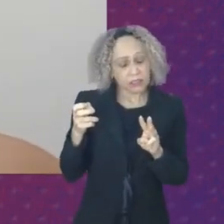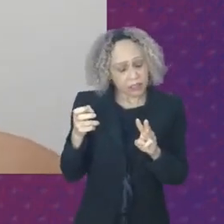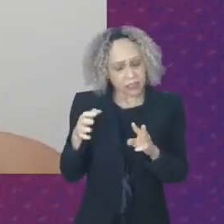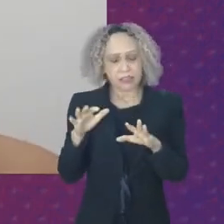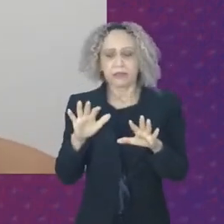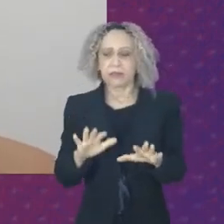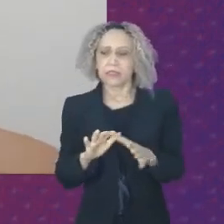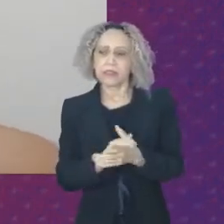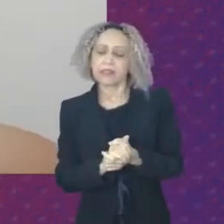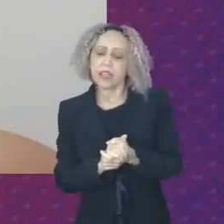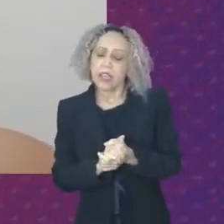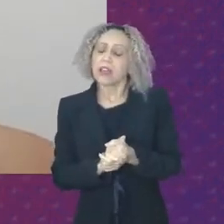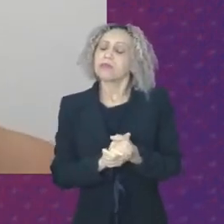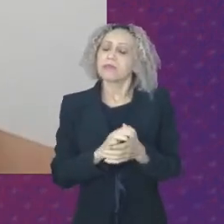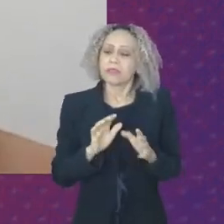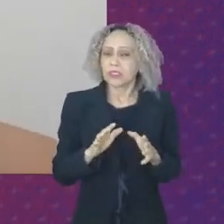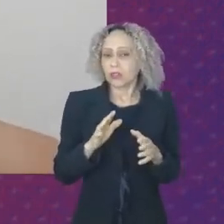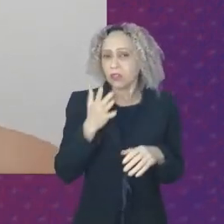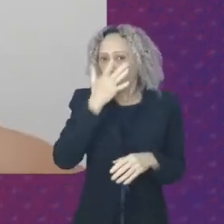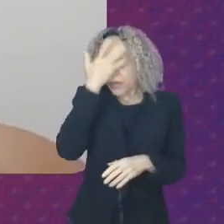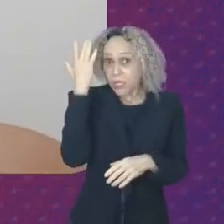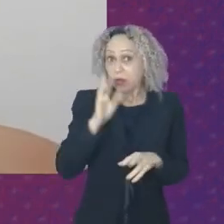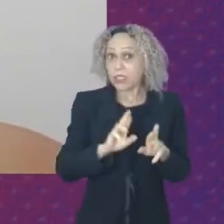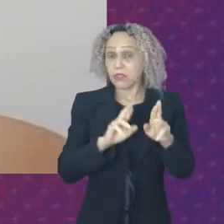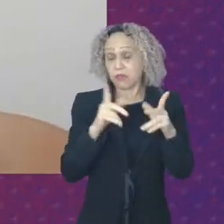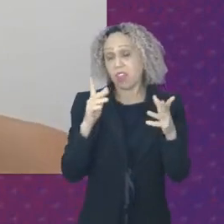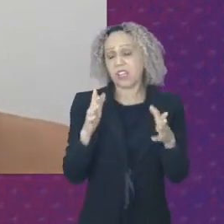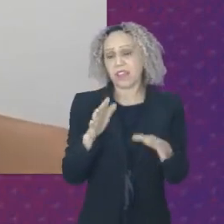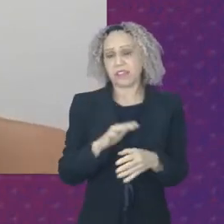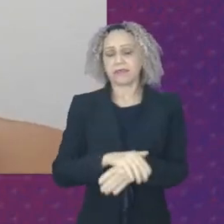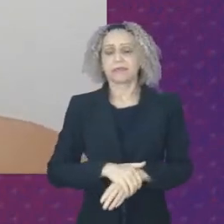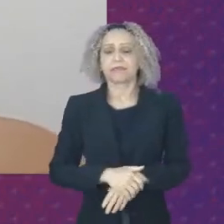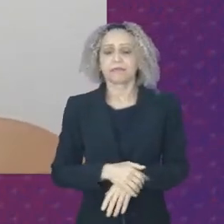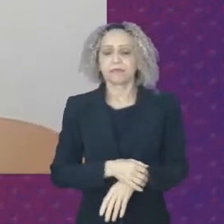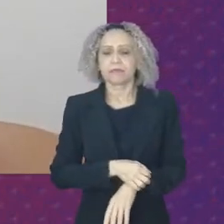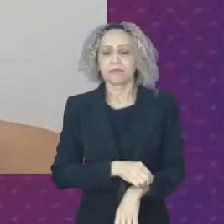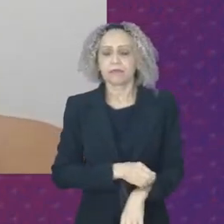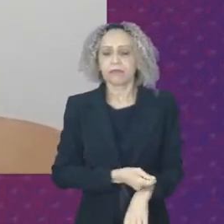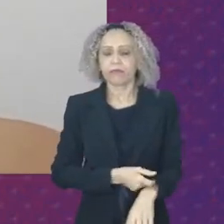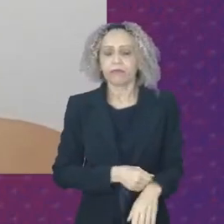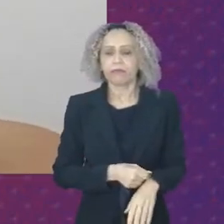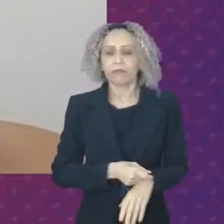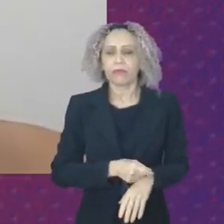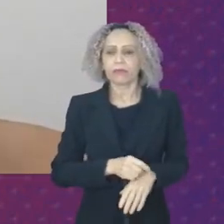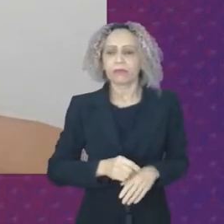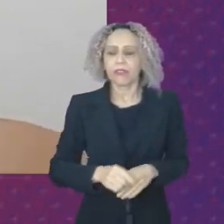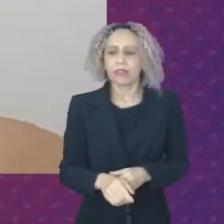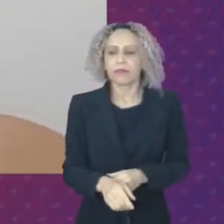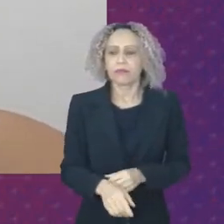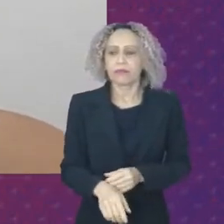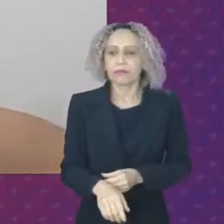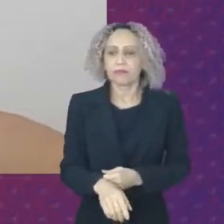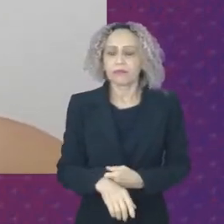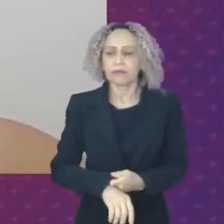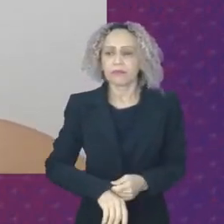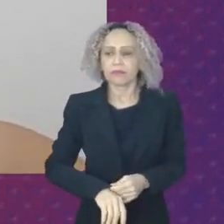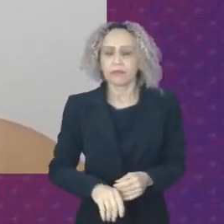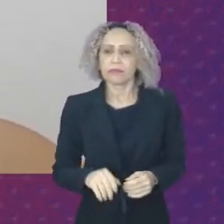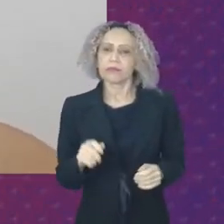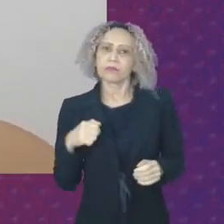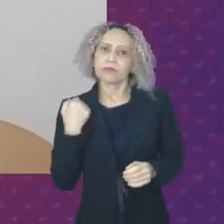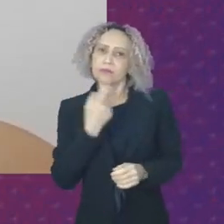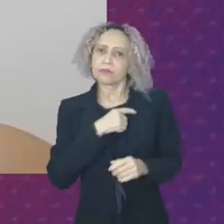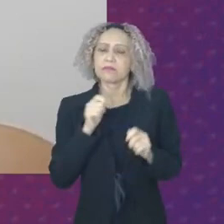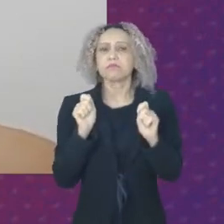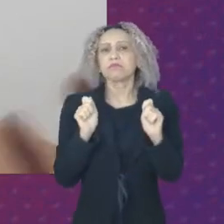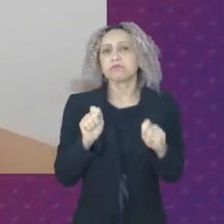né, do comunzão, de coisas práticas ali, de coisas que, a gente pode fazer